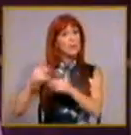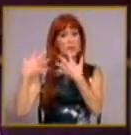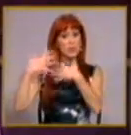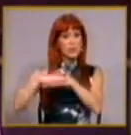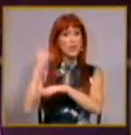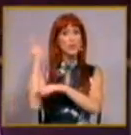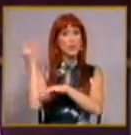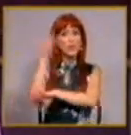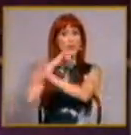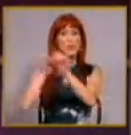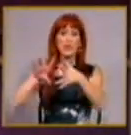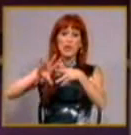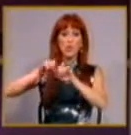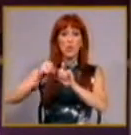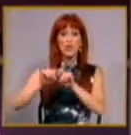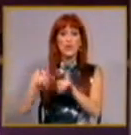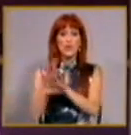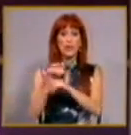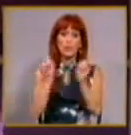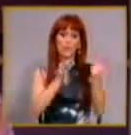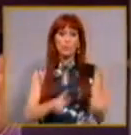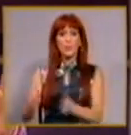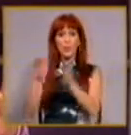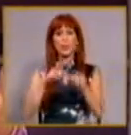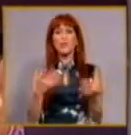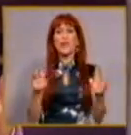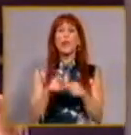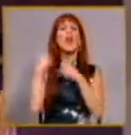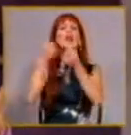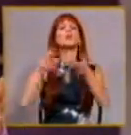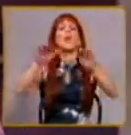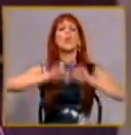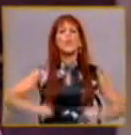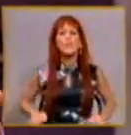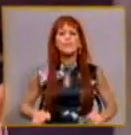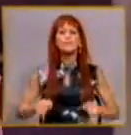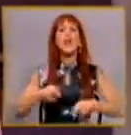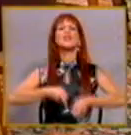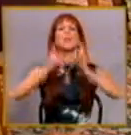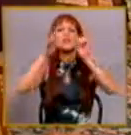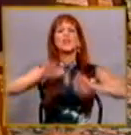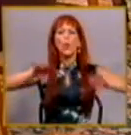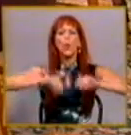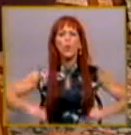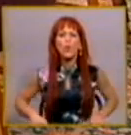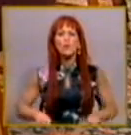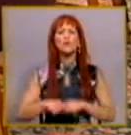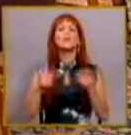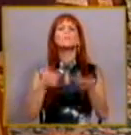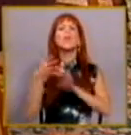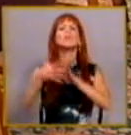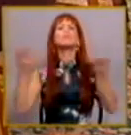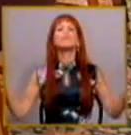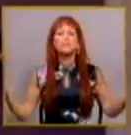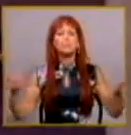integração na União Europeia, foi a destruição do nosso setor produtivo. Onde é que ficou a agricultura? Onde é que ficou as pescas? Onde é que ficou a indústria? E é isso que